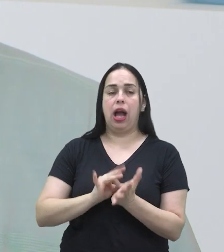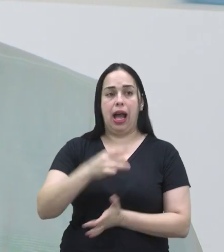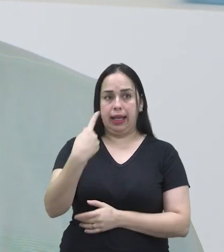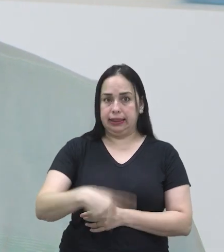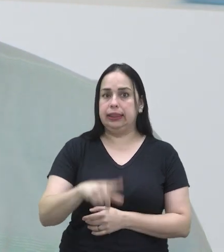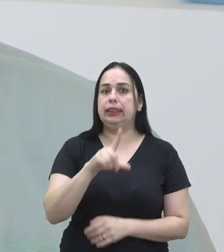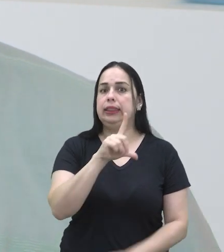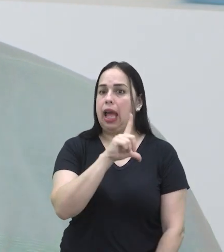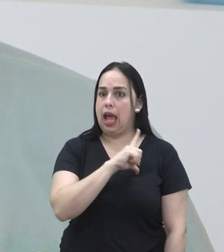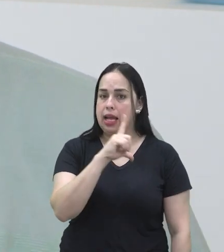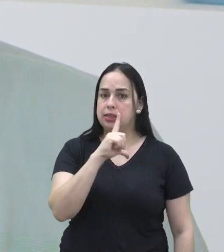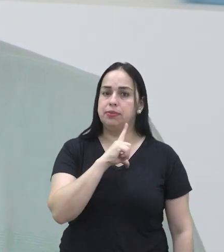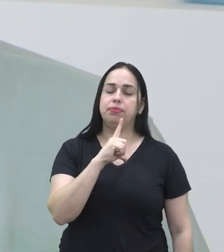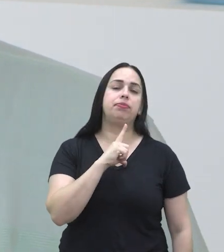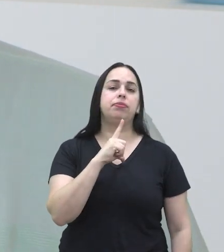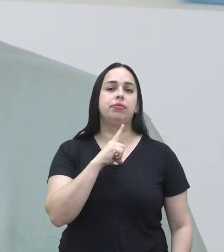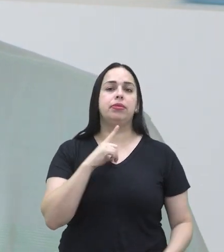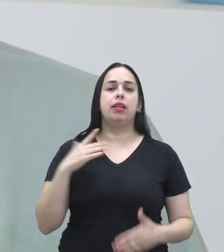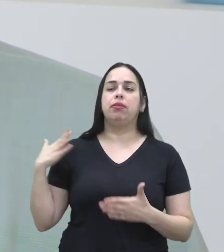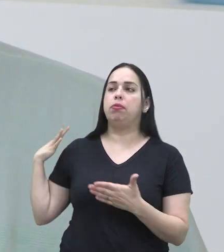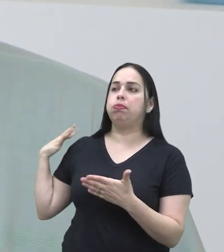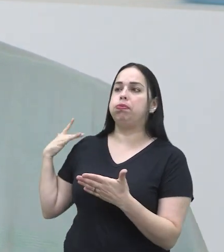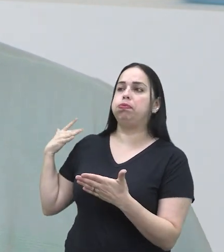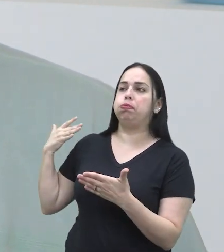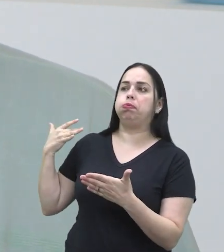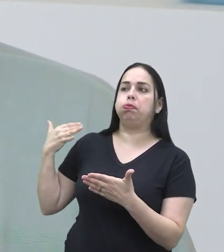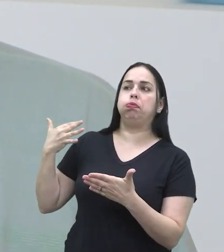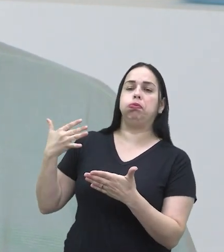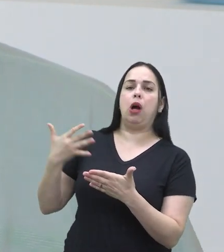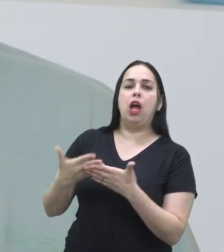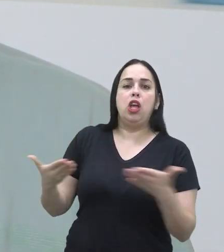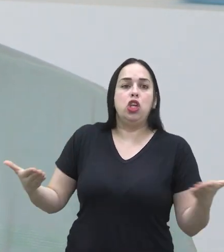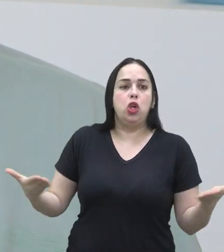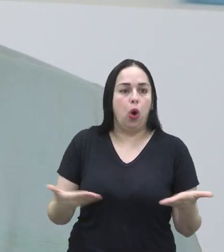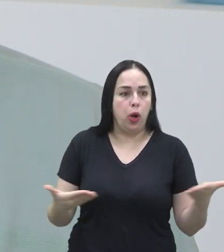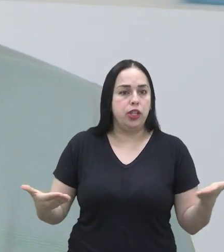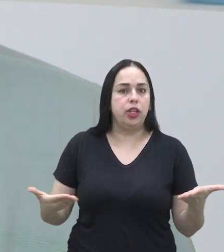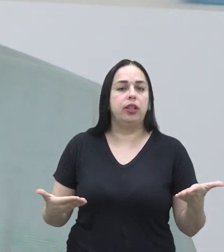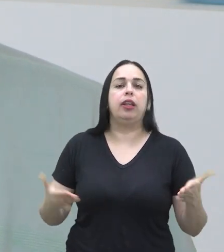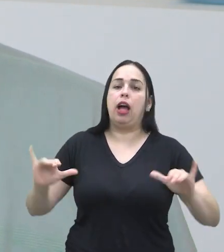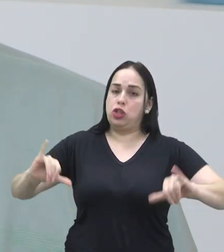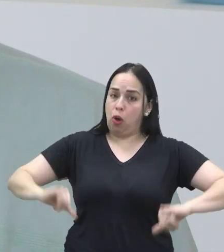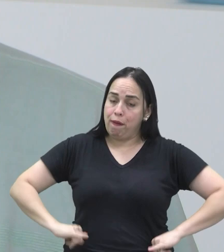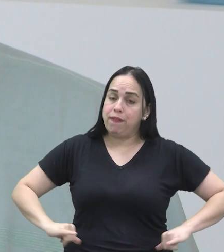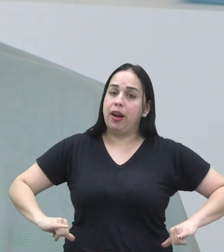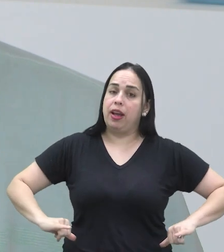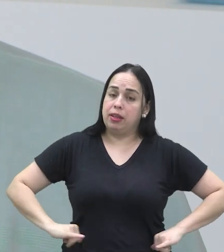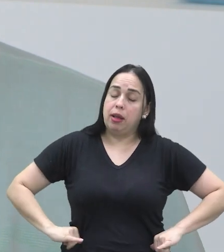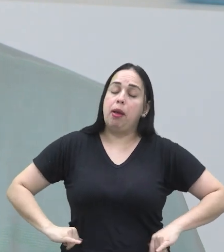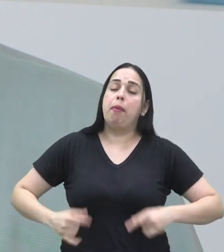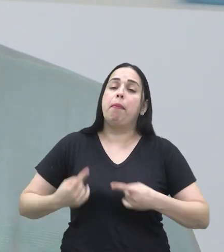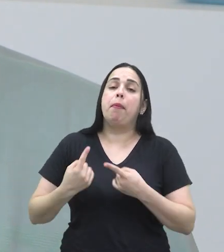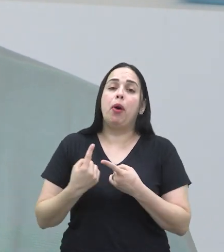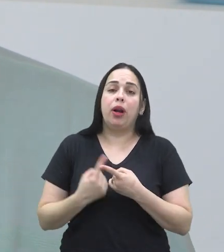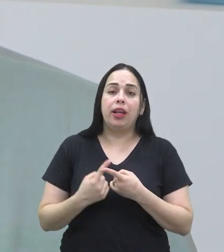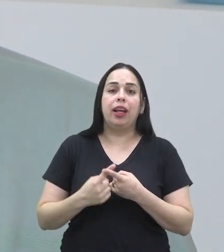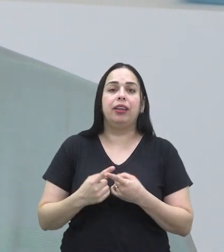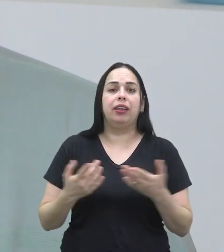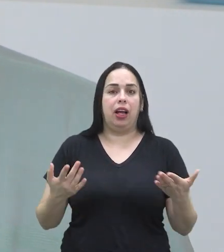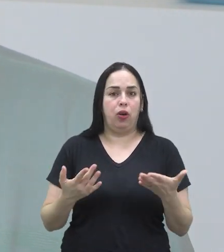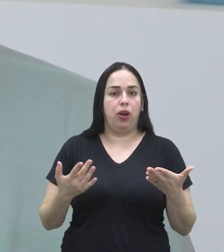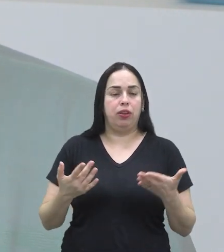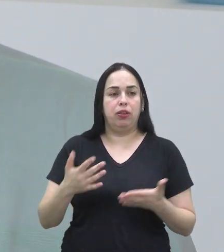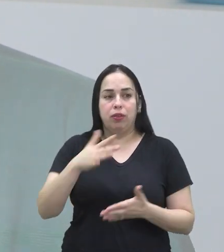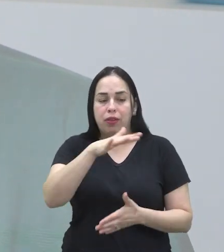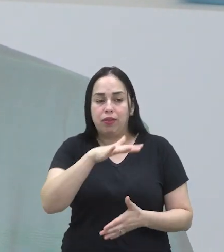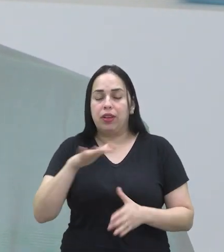né? Foi ao longo do tempo esse desmatamento e hoje a gente também está pagando um pouco dessa consequência. Tanto que nós, agora falando